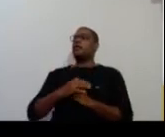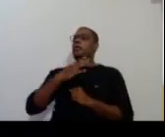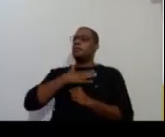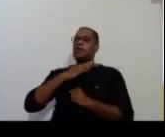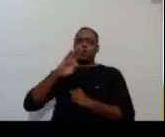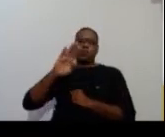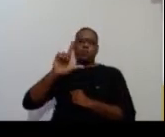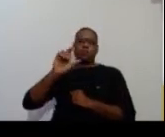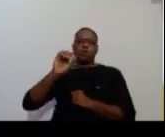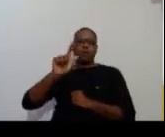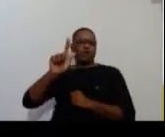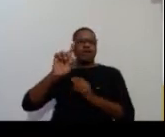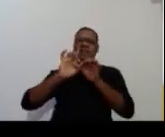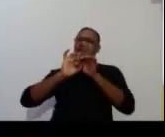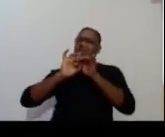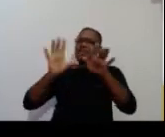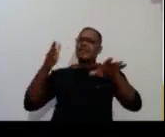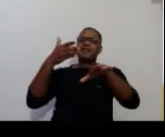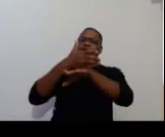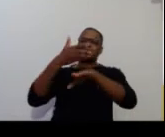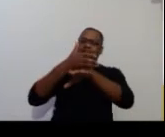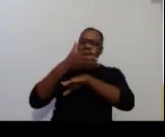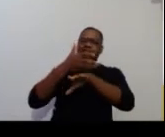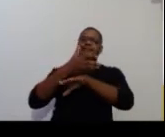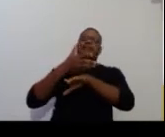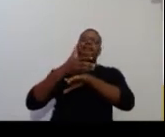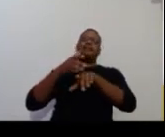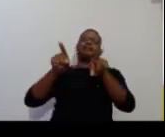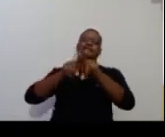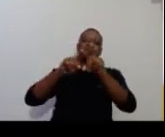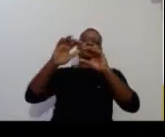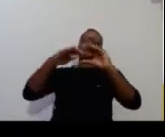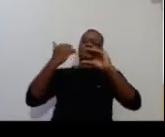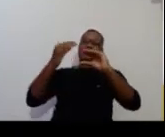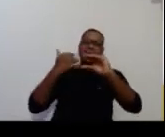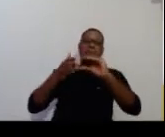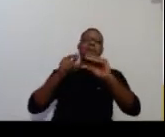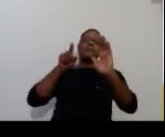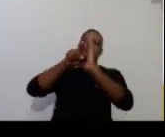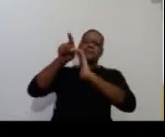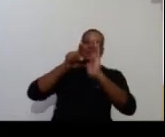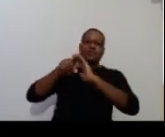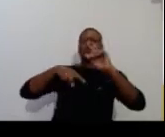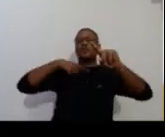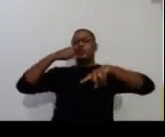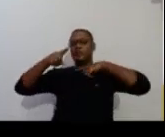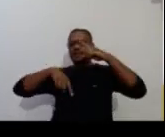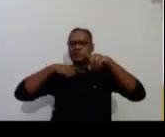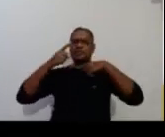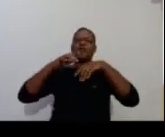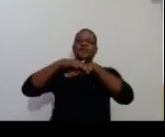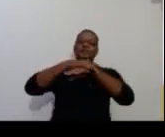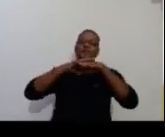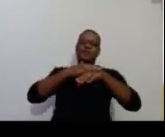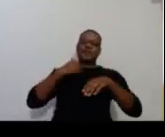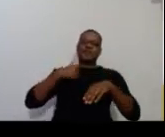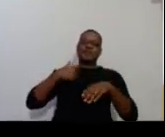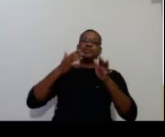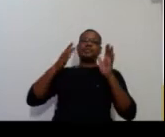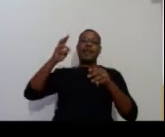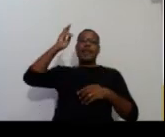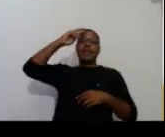vontade para acessar e me mandar as perguntas, me mandar dúvidas, o que vocês quiserem conversar comigo. Eu lembro que o ano passado eu fiz muitos amigos